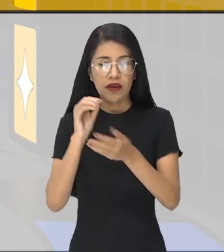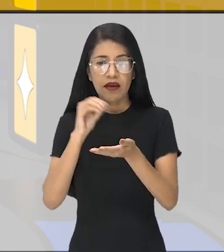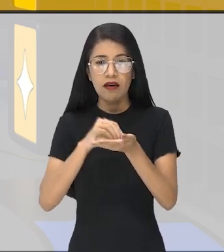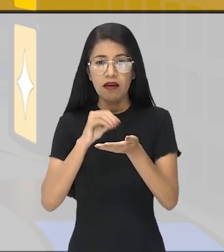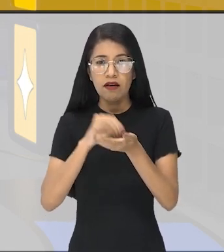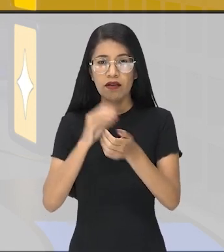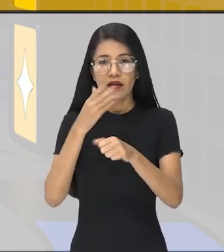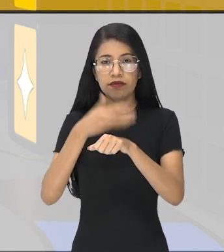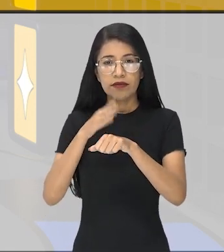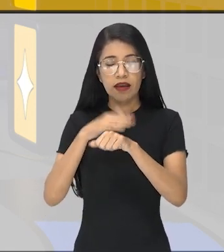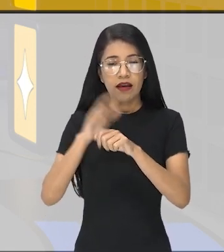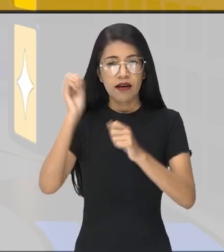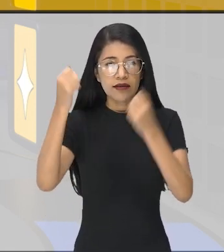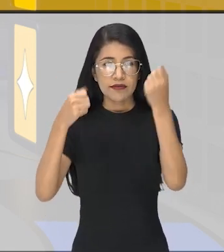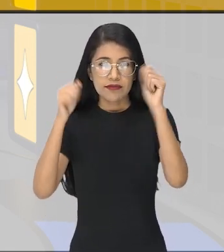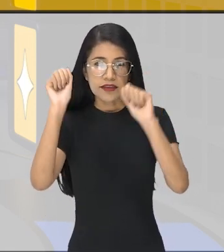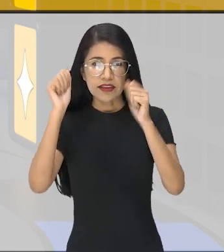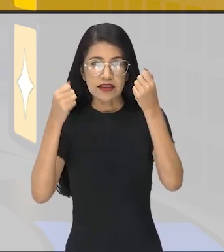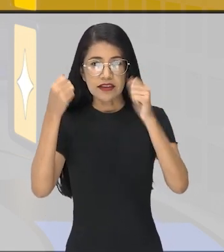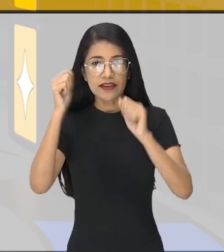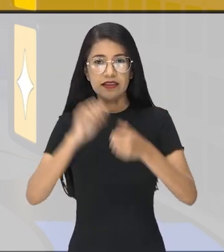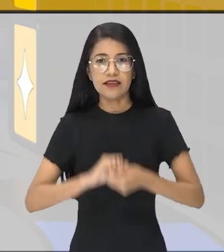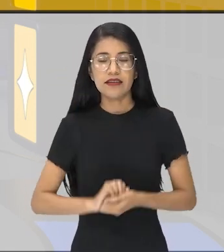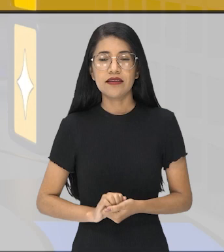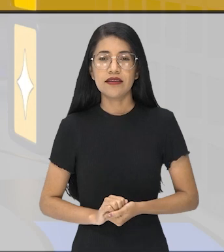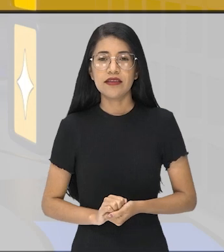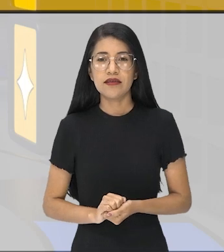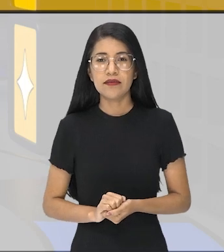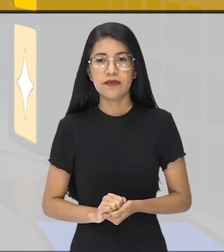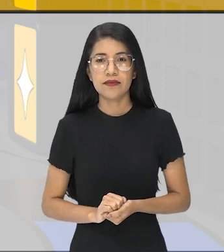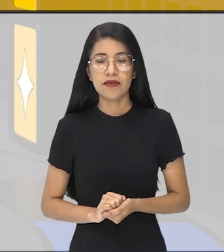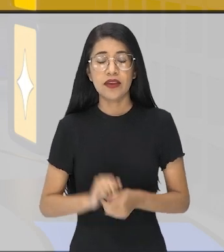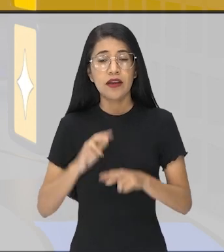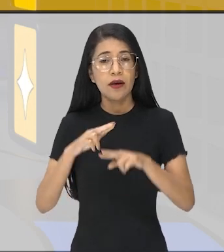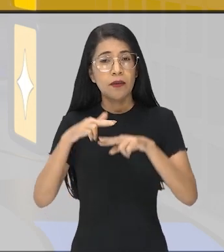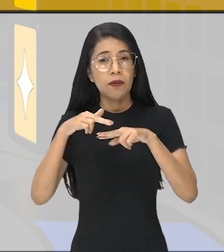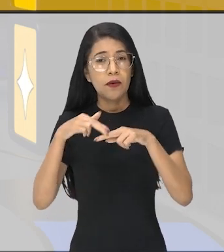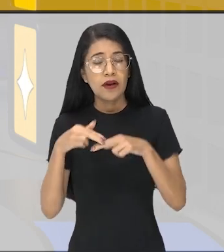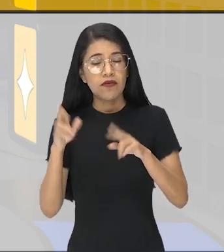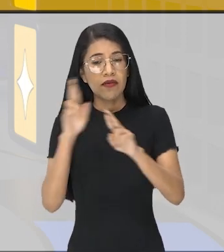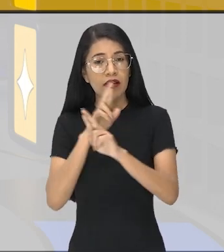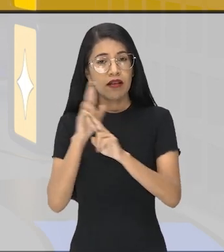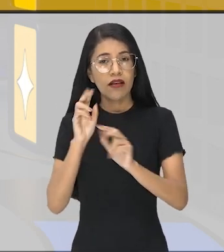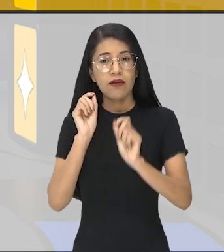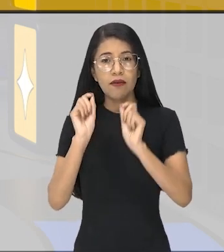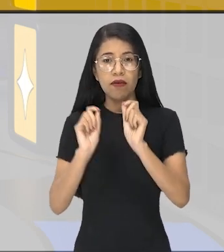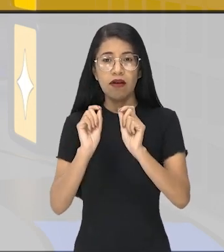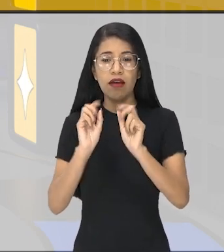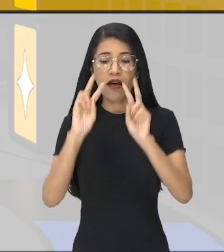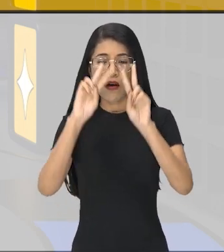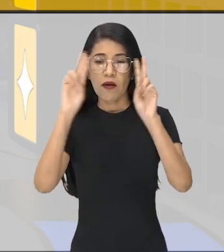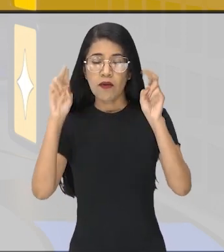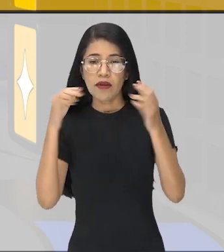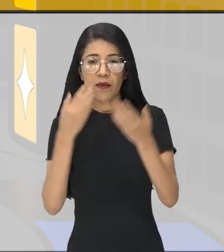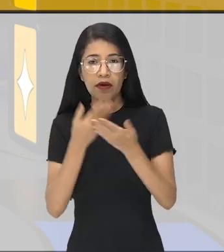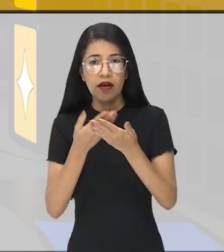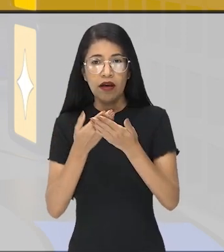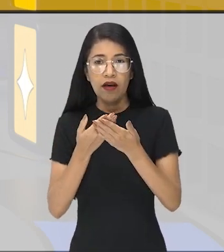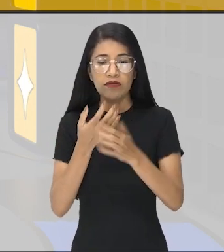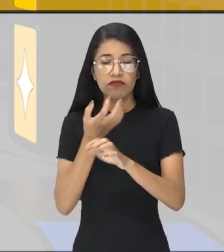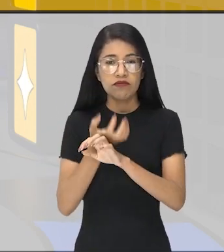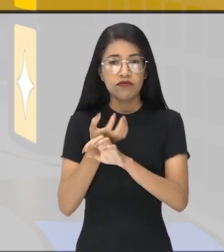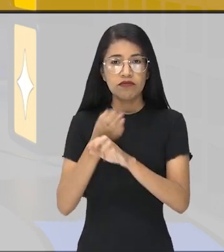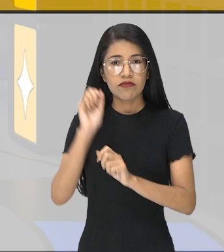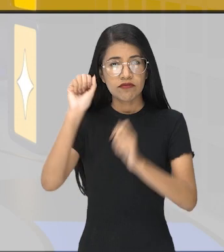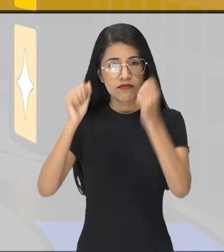ou seja, à falta de exercícios físicos. Por isso que está relacionado ao tema de educação física.